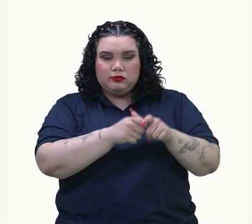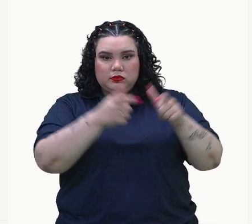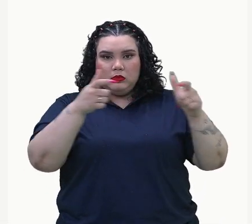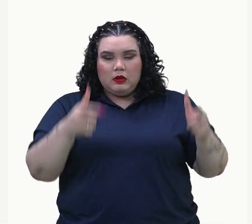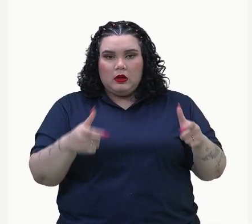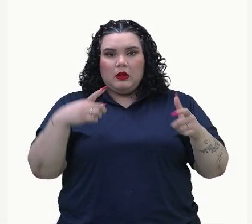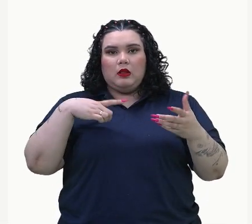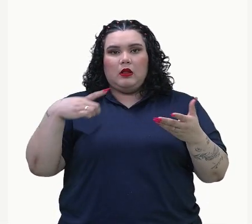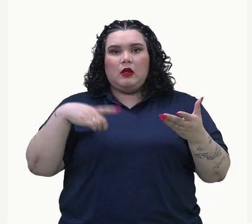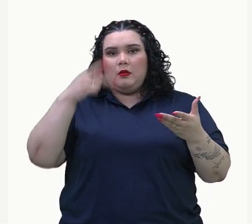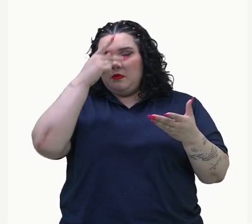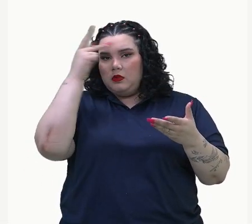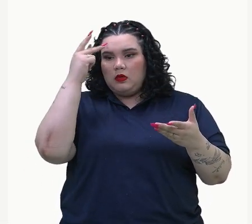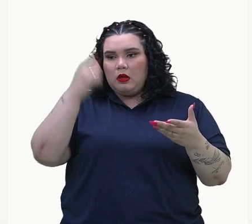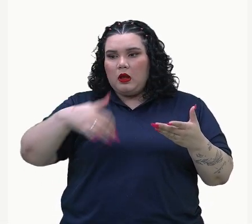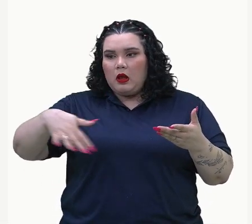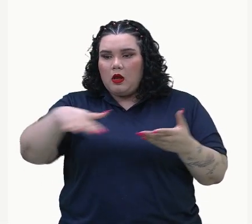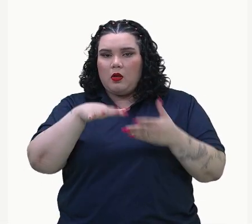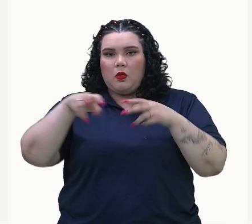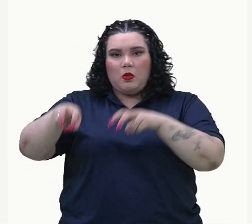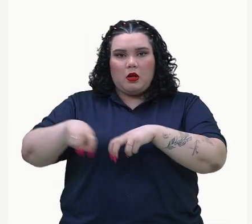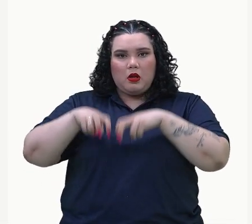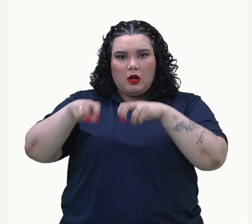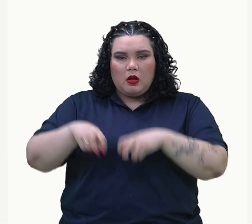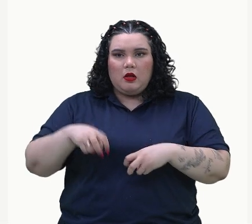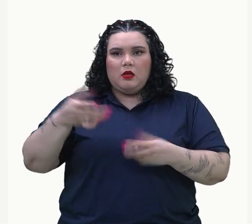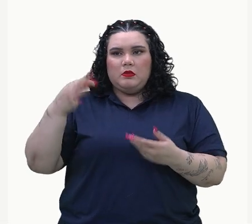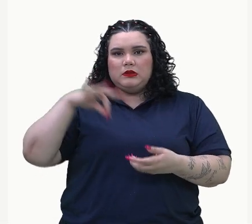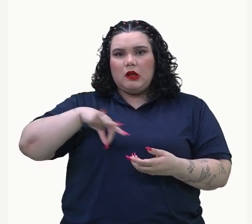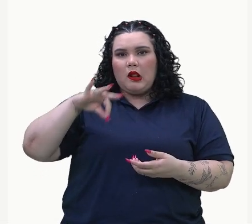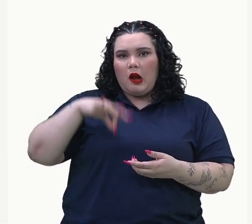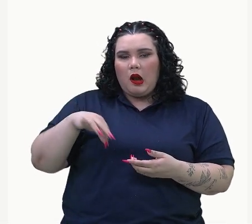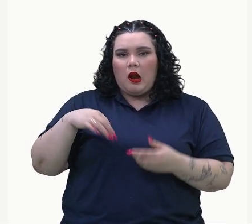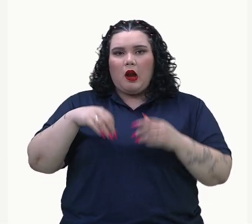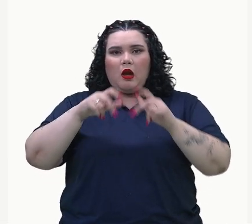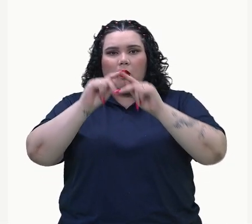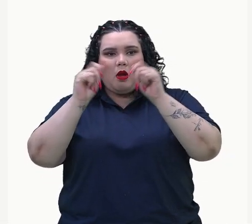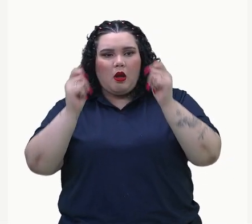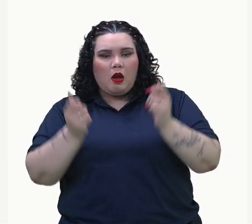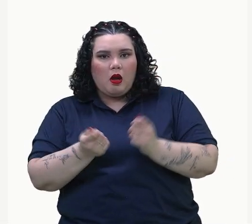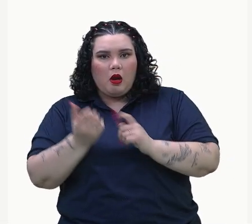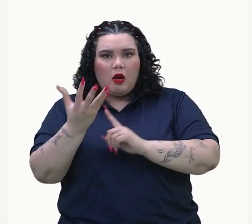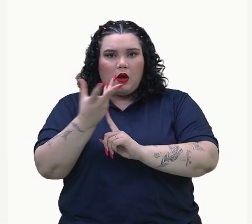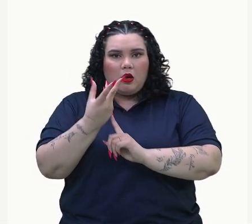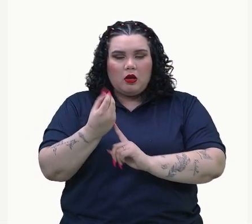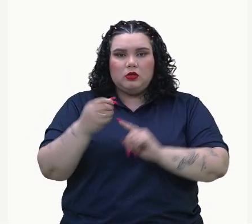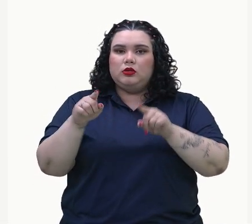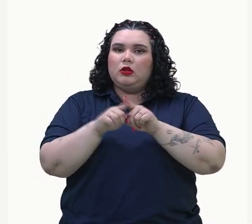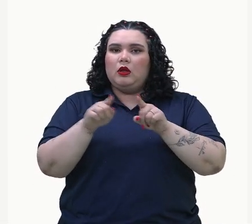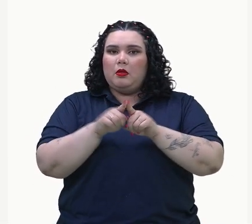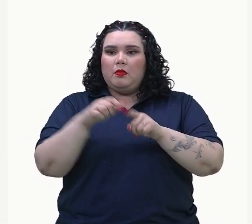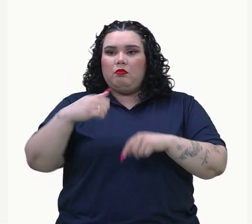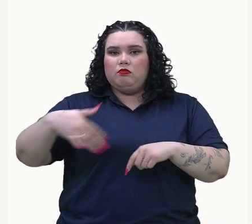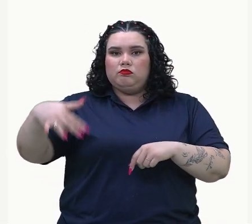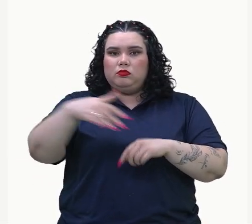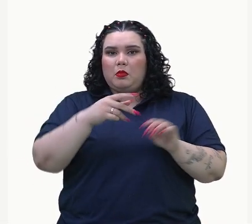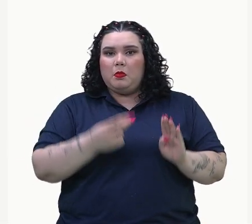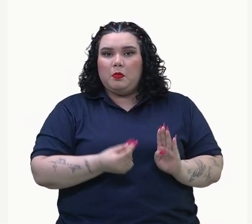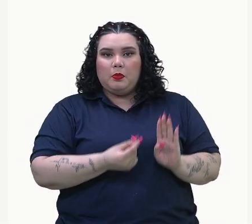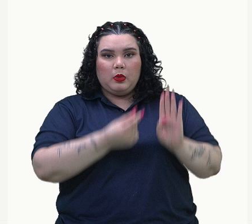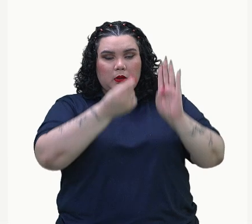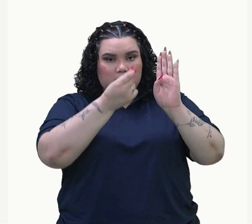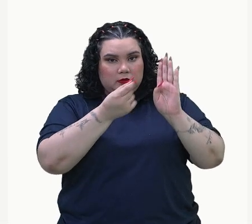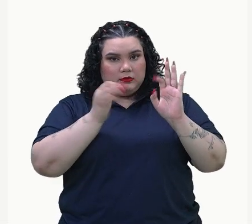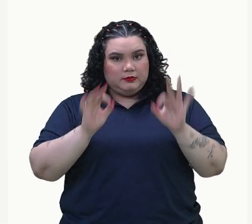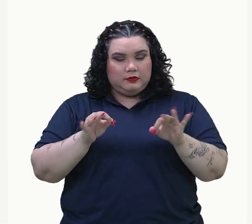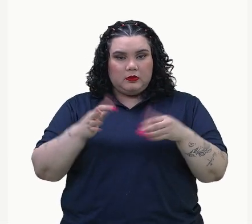camponeses, trabalhadores assalariados, artesãos e também os próprios burgueses. Então a gente pode dizer que a sociedade naquele